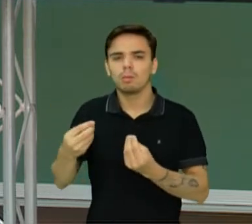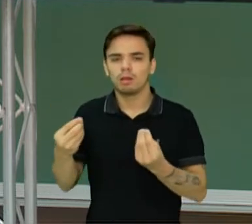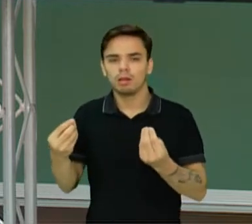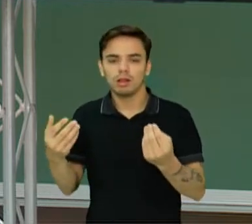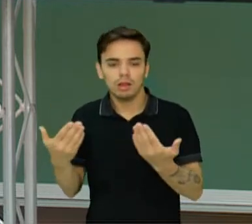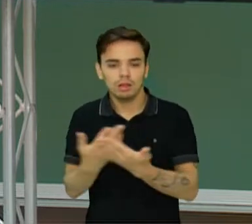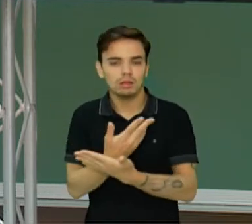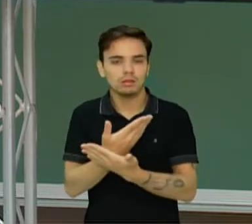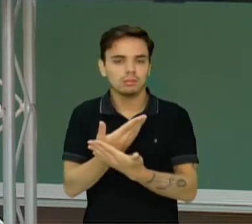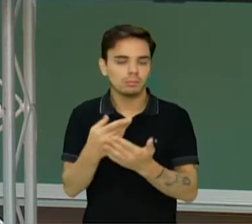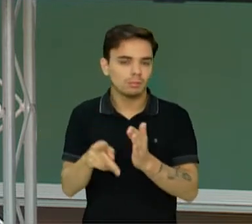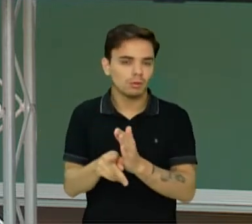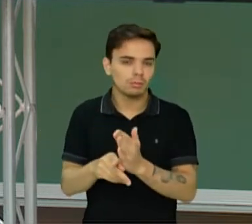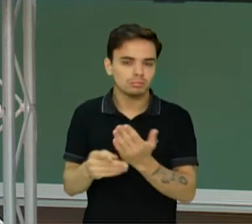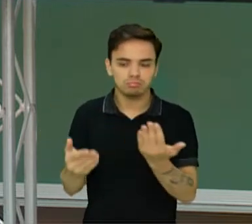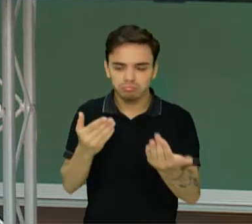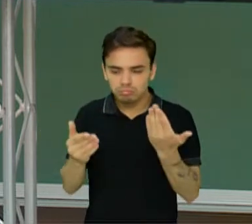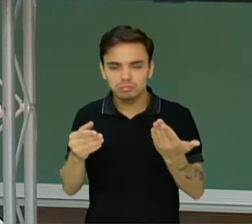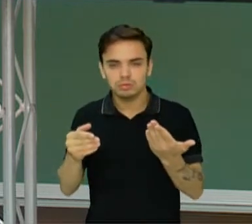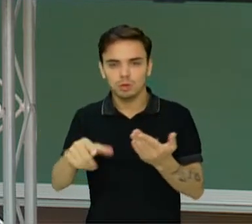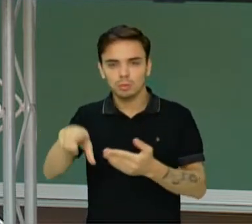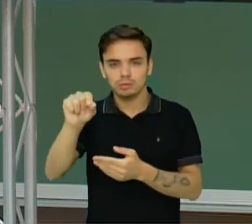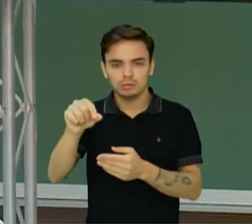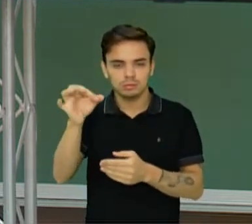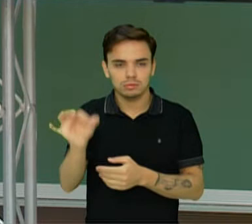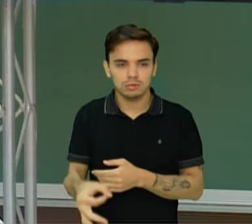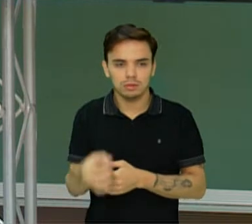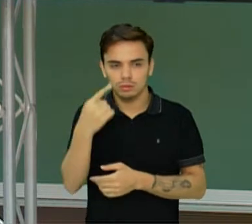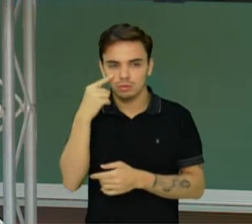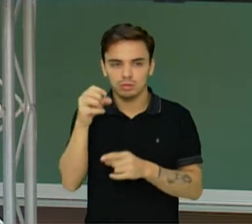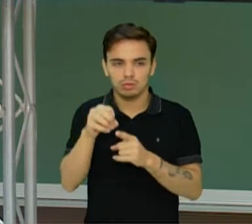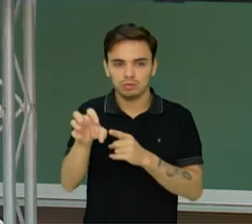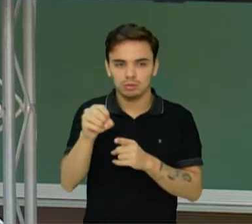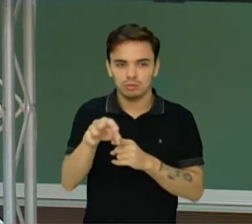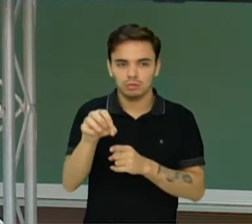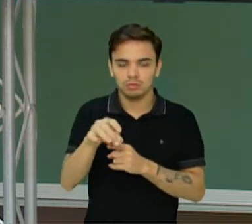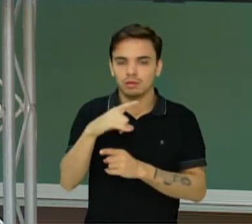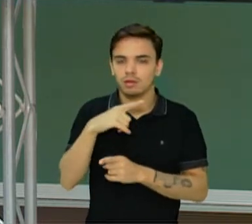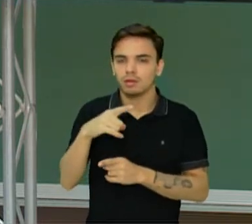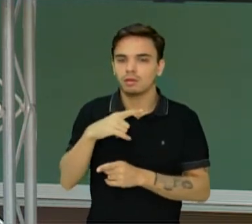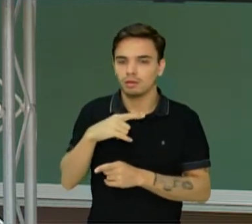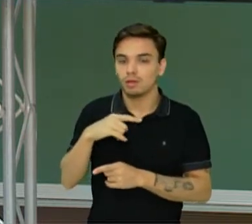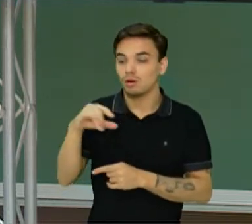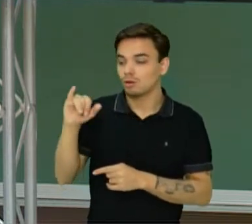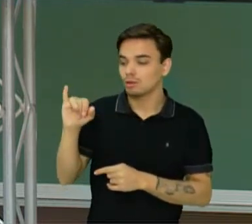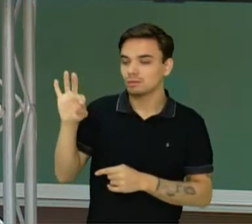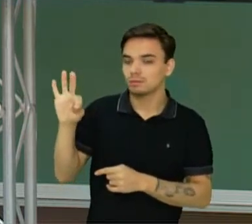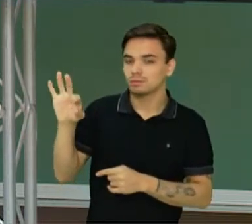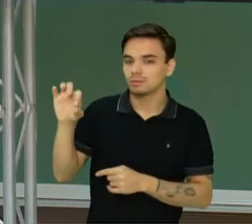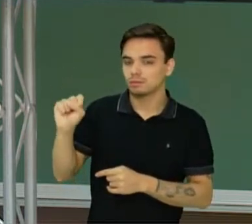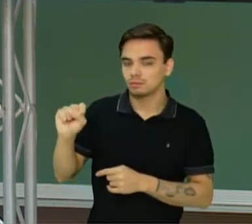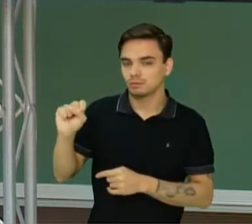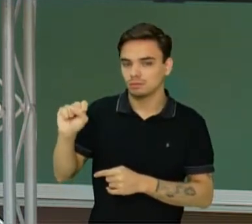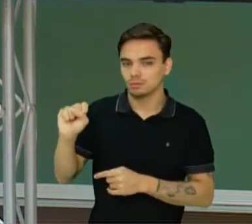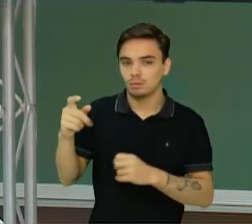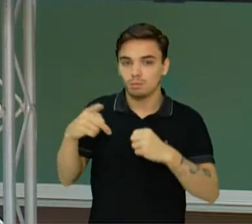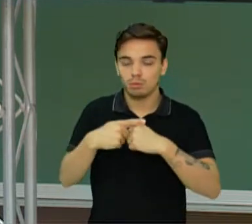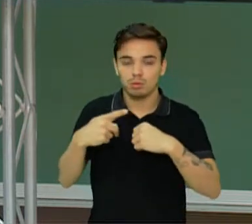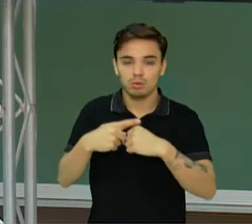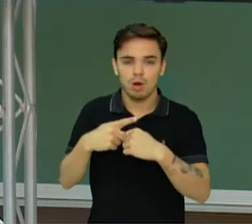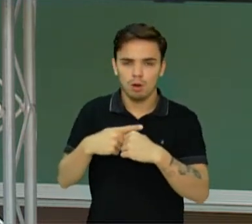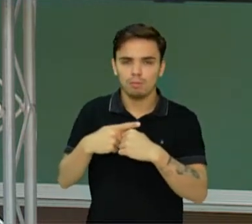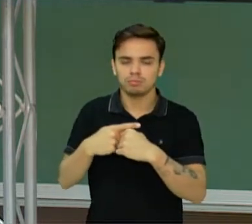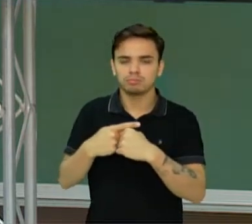situação da opção correta, porque a minha dica é, nós temos um pronome possessivo, né? Se nós temos um